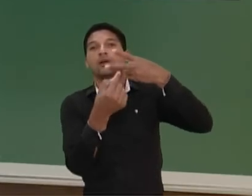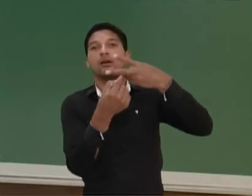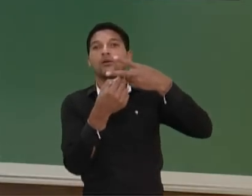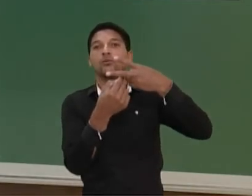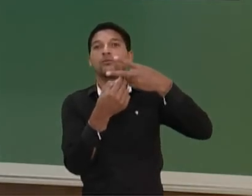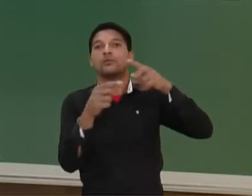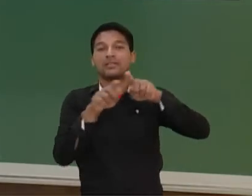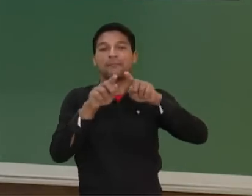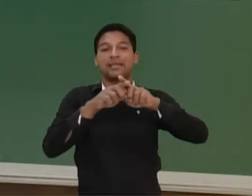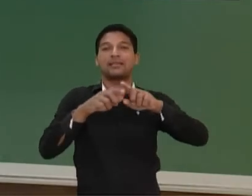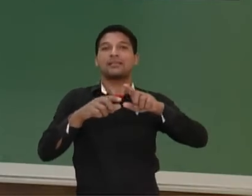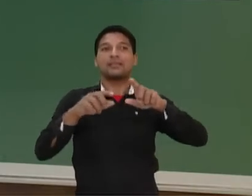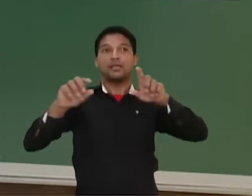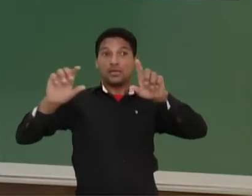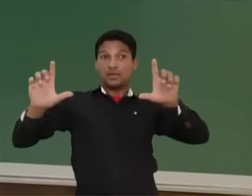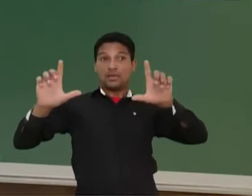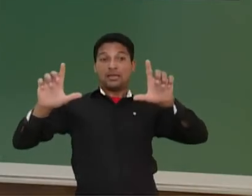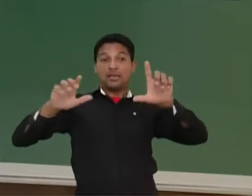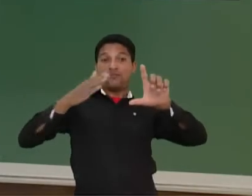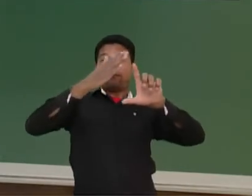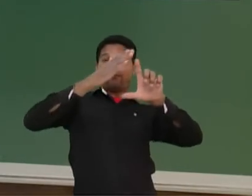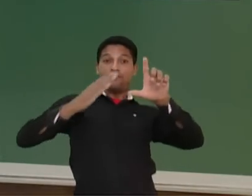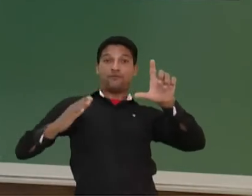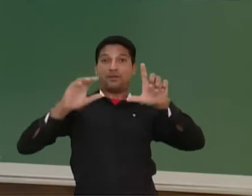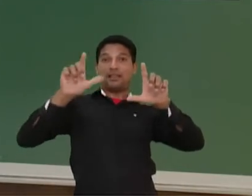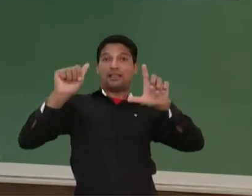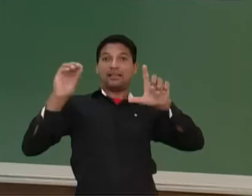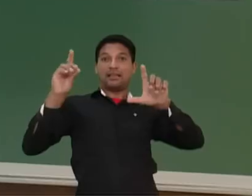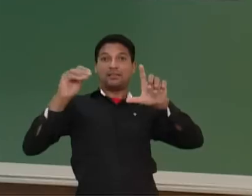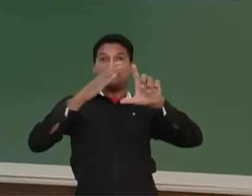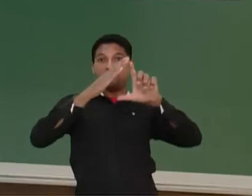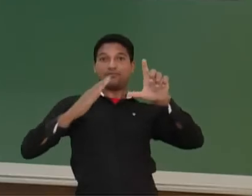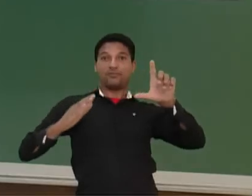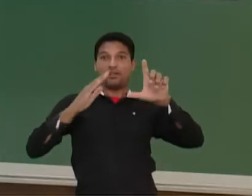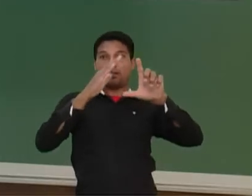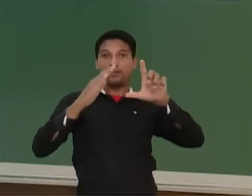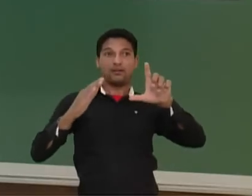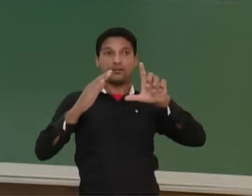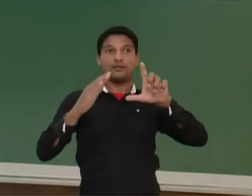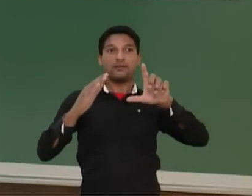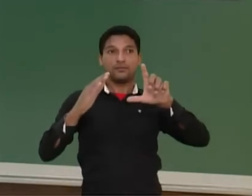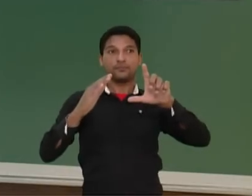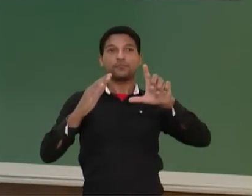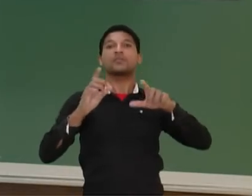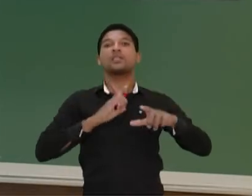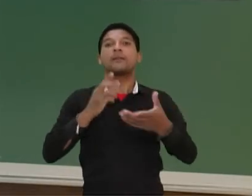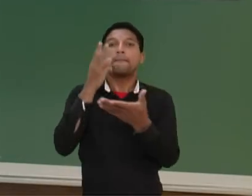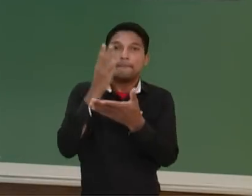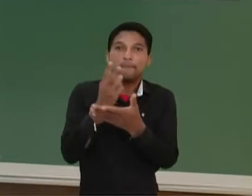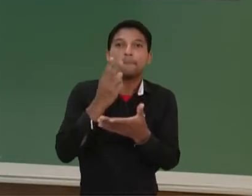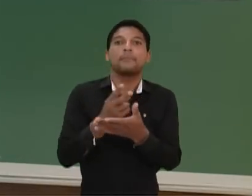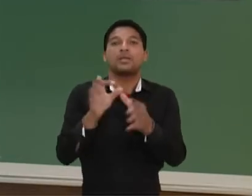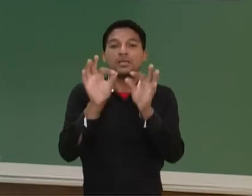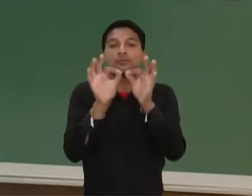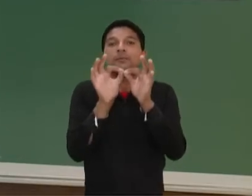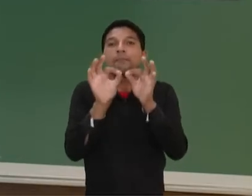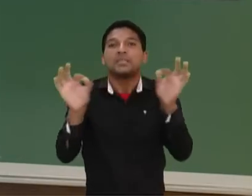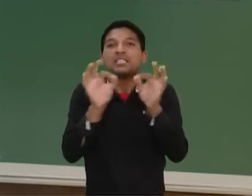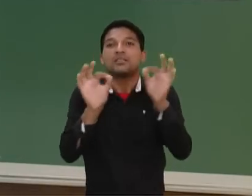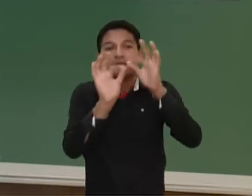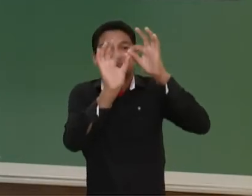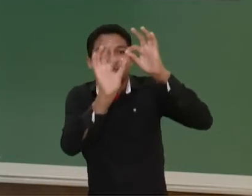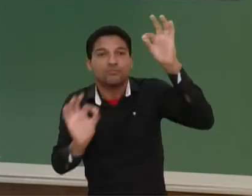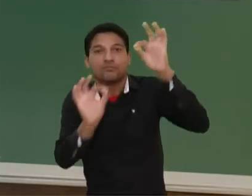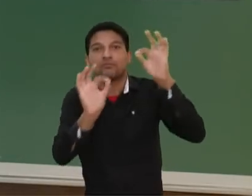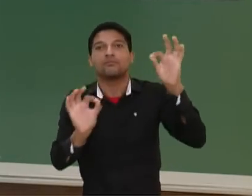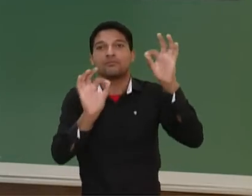congruentes, este lado aqui, que é correspondente com esse, tem a mesma medida. Tá? Então, por isso que essa